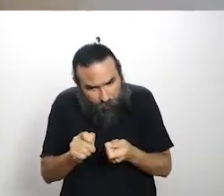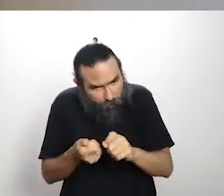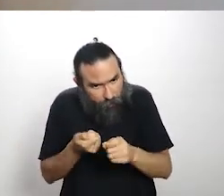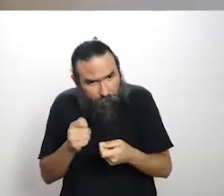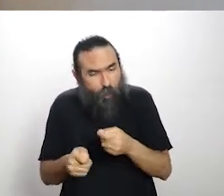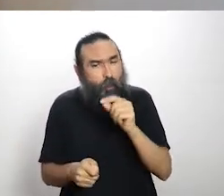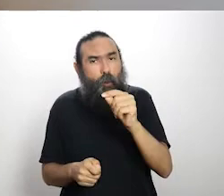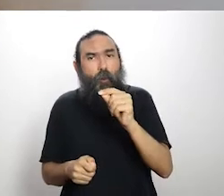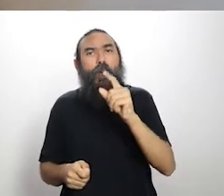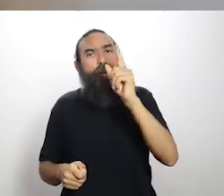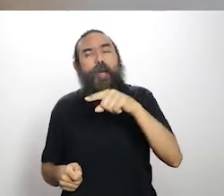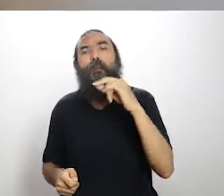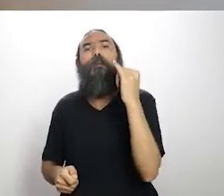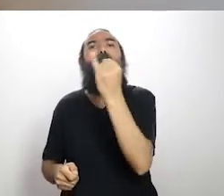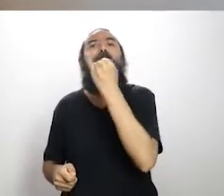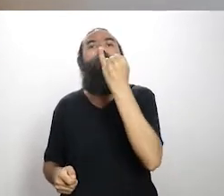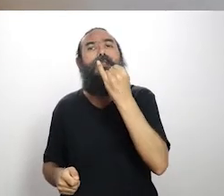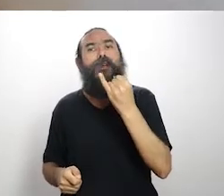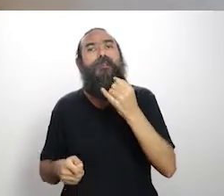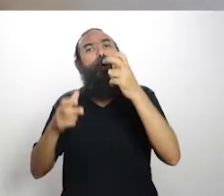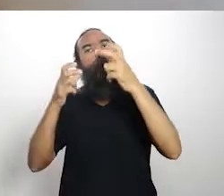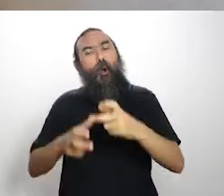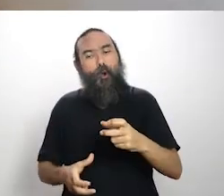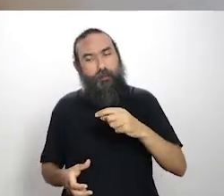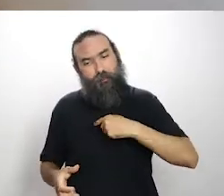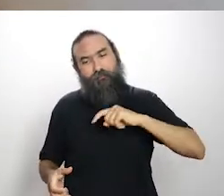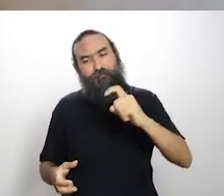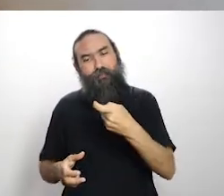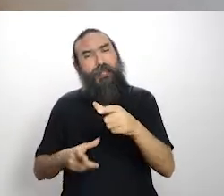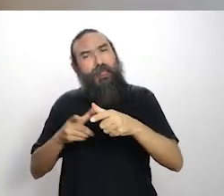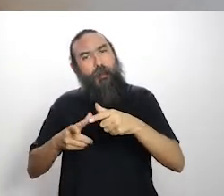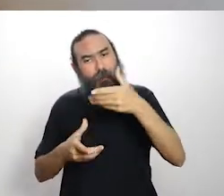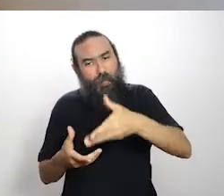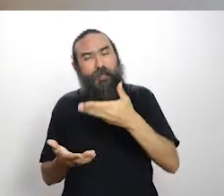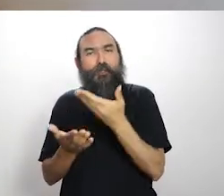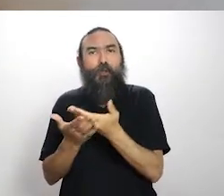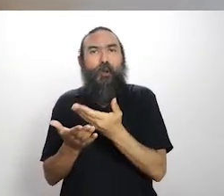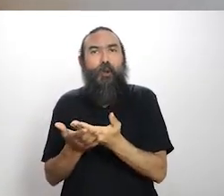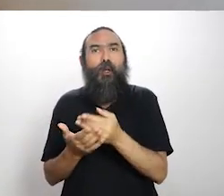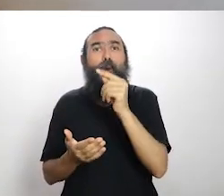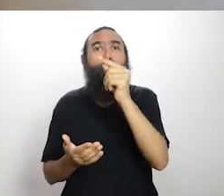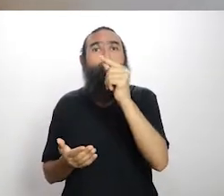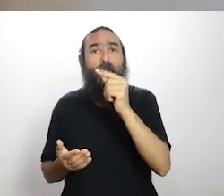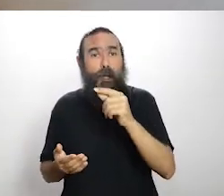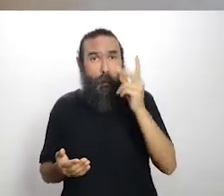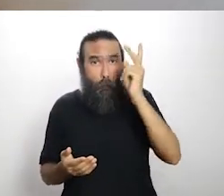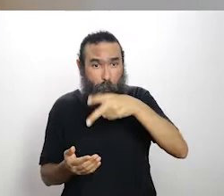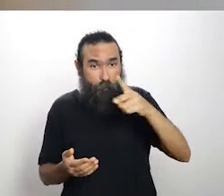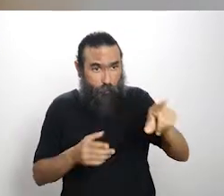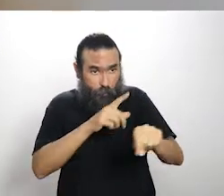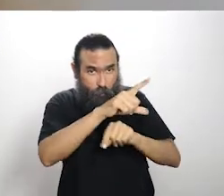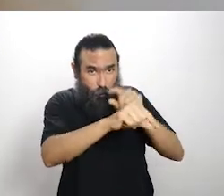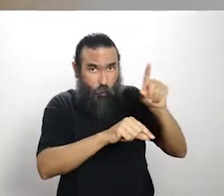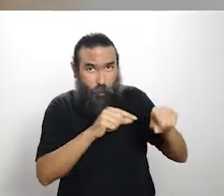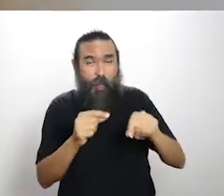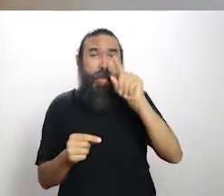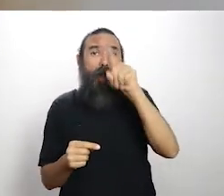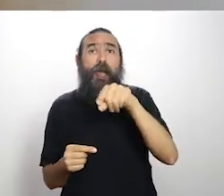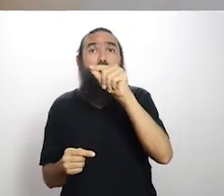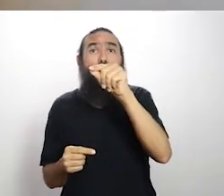o fundamental dentro dessa escola que eu trabalhei durante 8 anos. E os educadores, eles são escolhidos